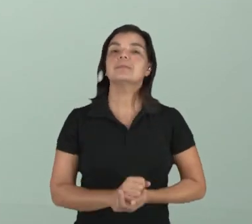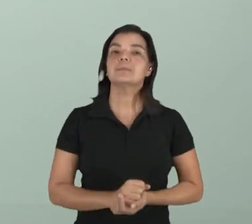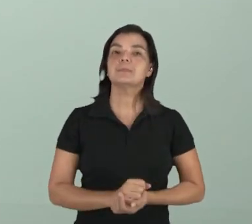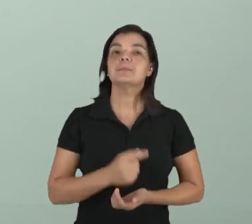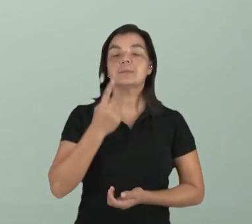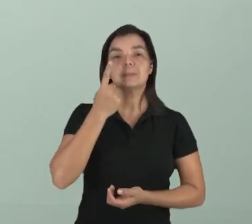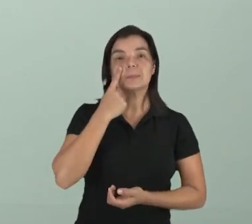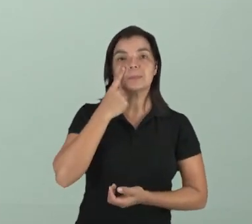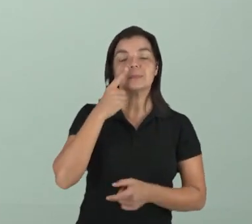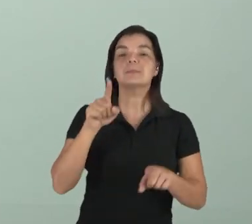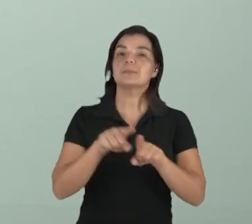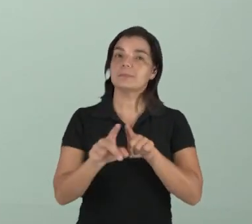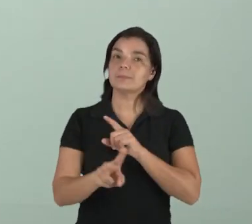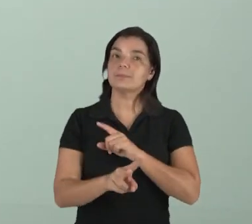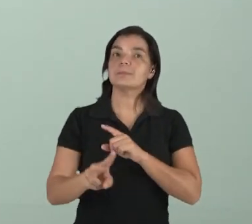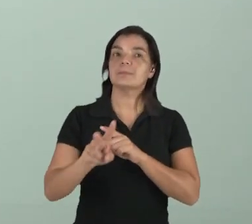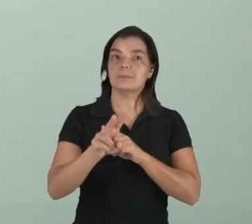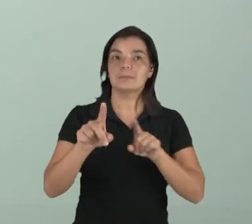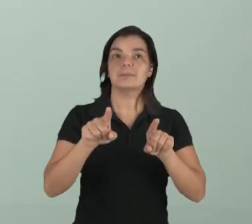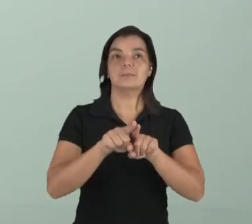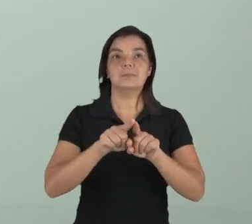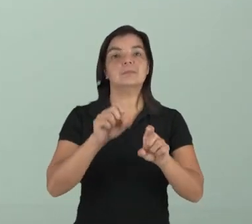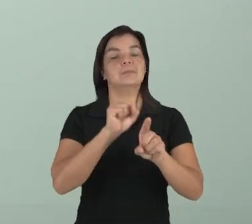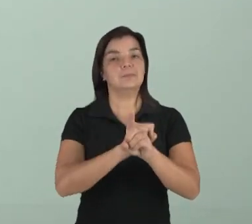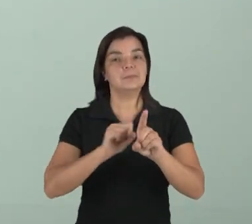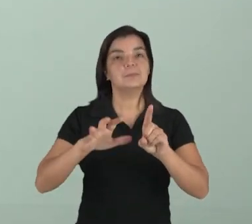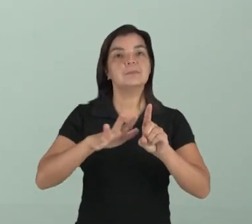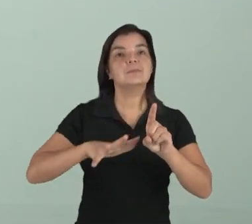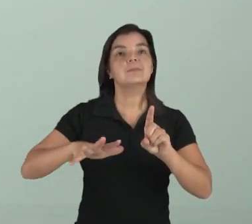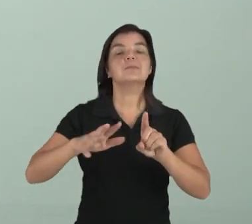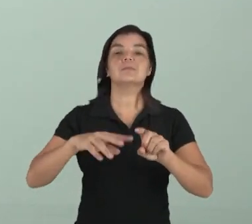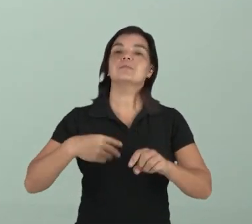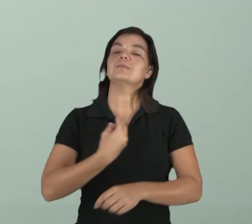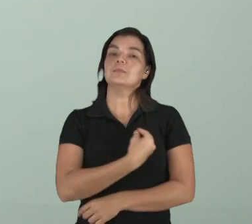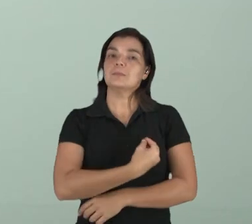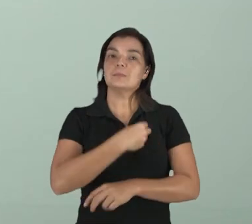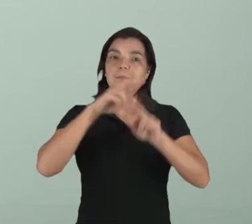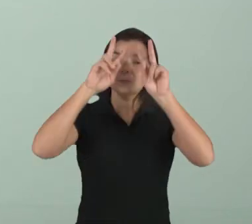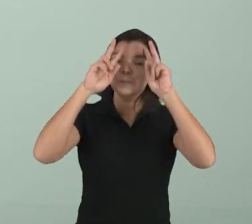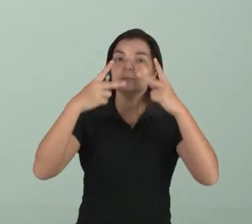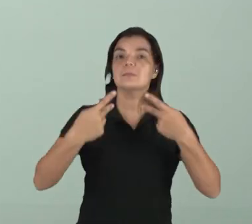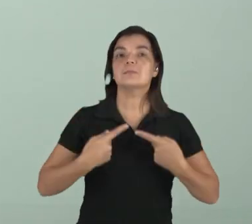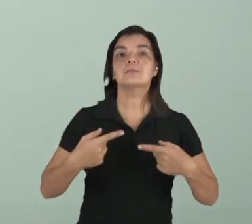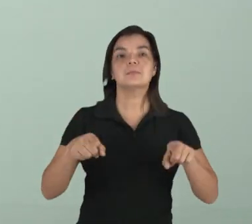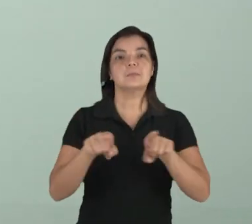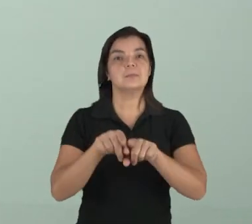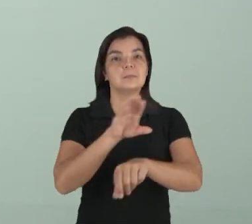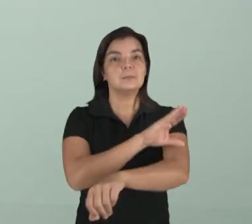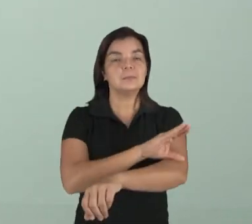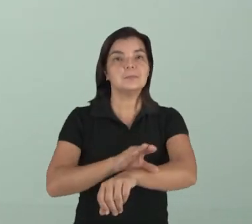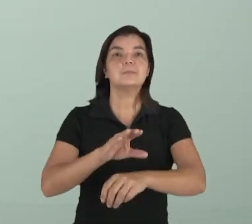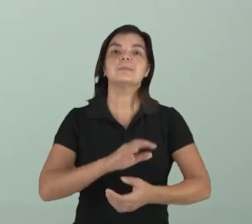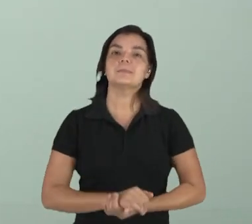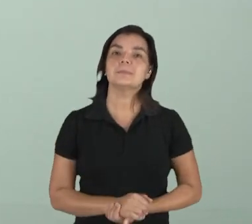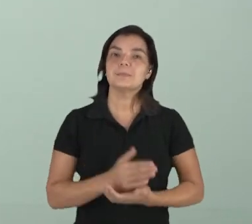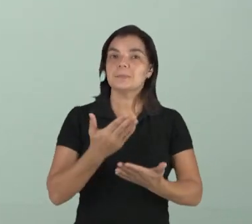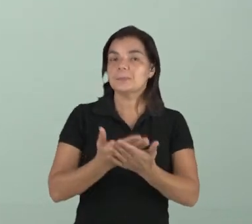pode identificar esses valores, tanto os valores sociais, valores humanos e valores culturais.